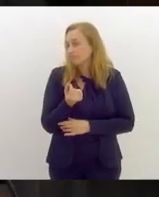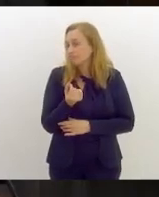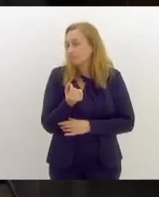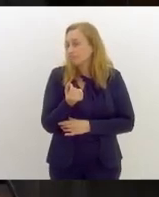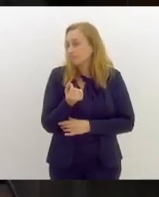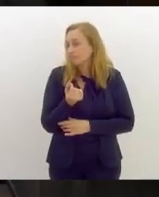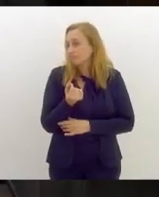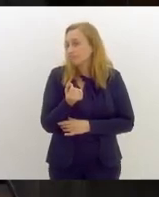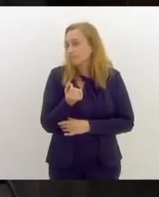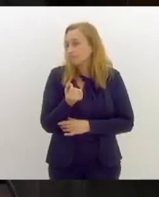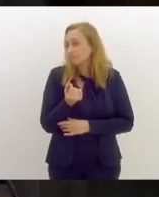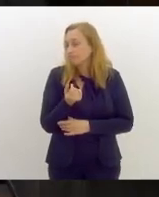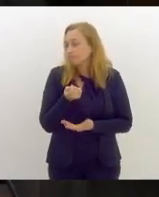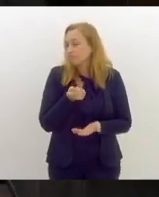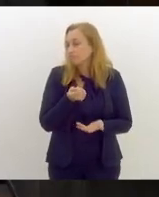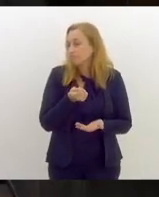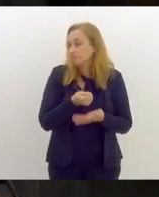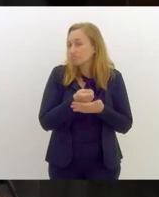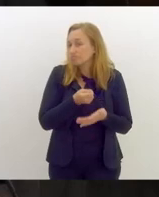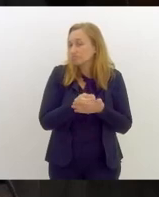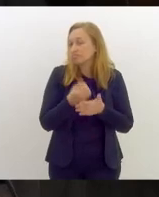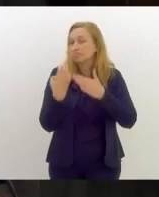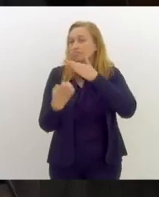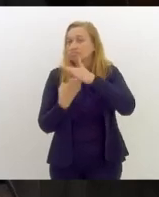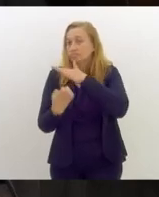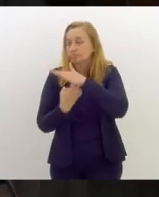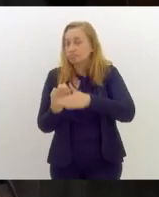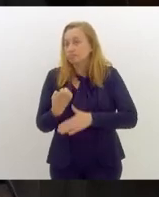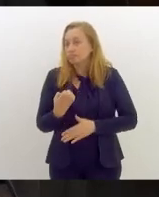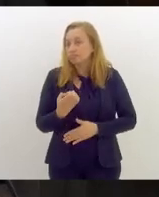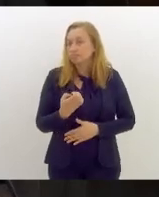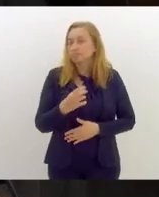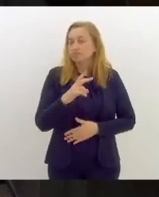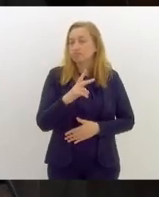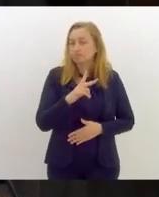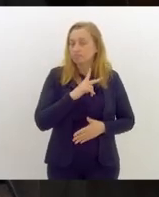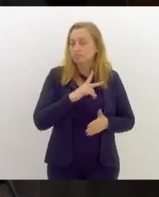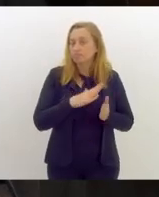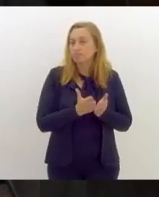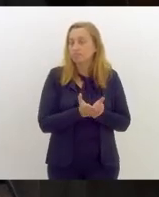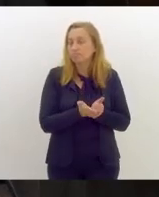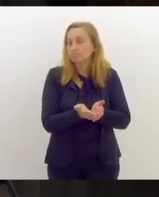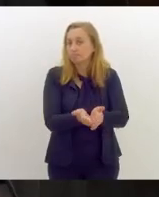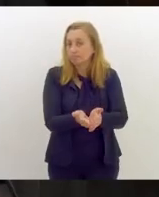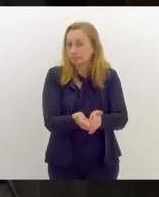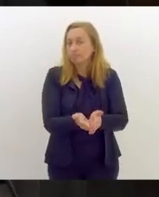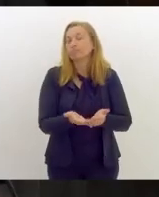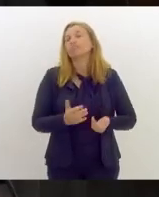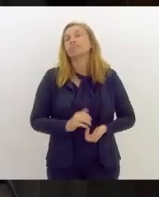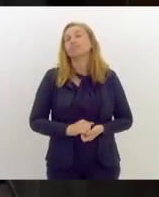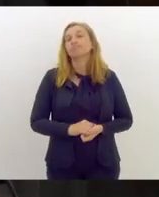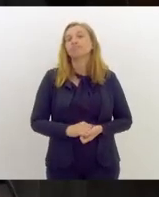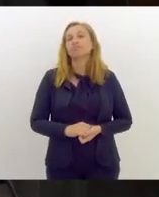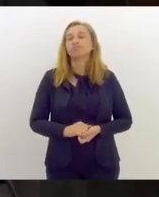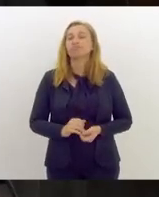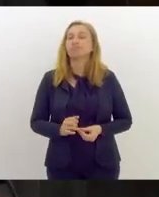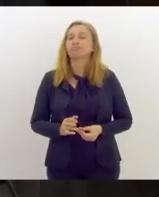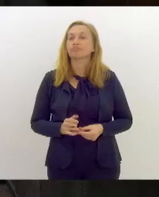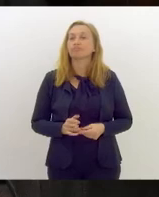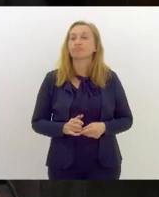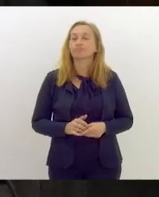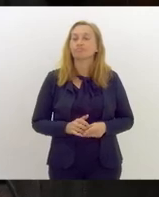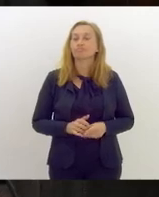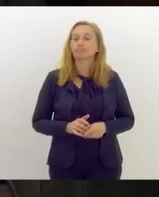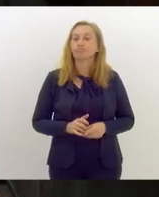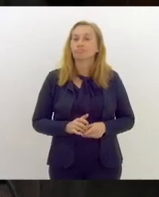fundeio né para cobrança das empresas que são proprietários dos navios que ficam fujados é na Baía de Guanabara é no entanto